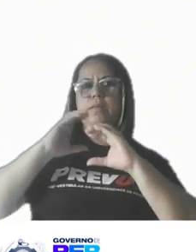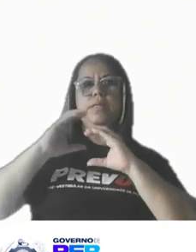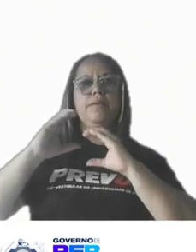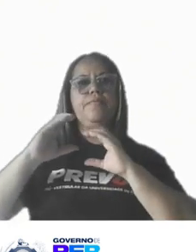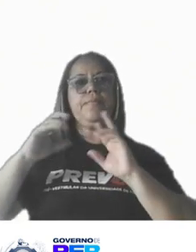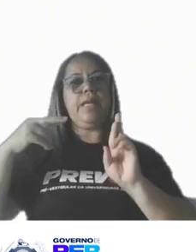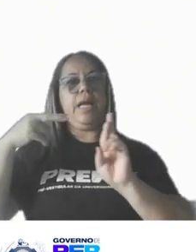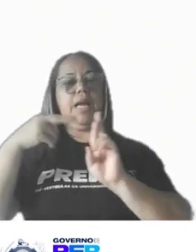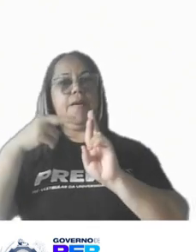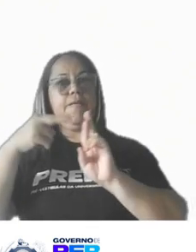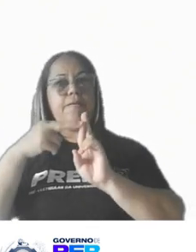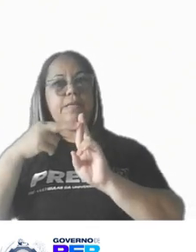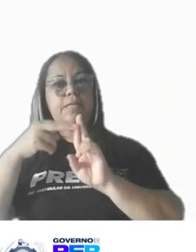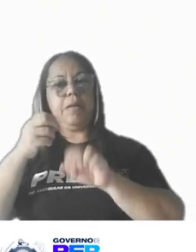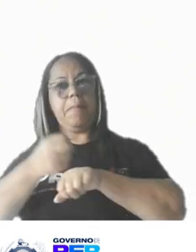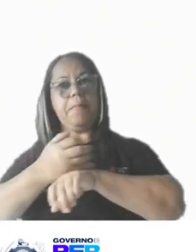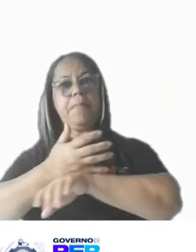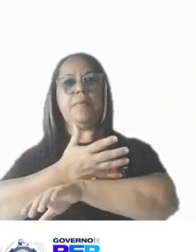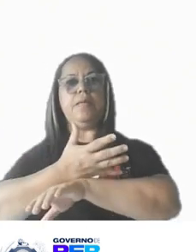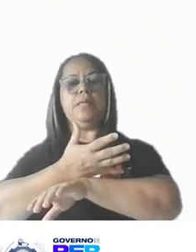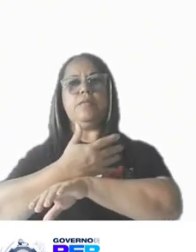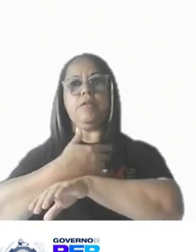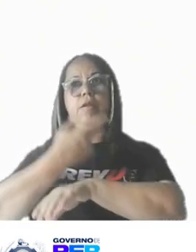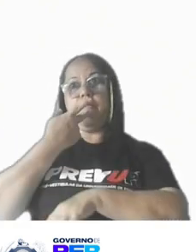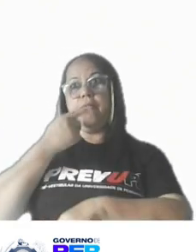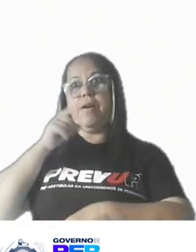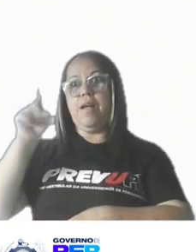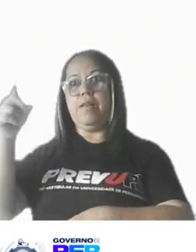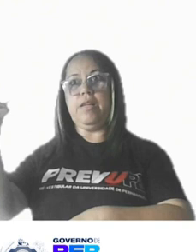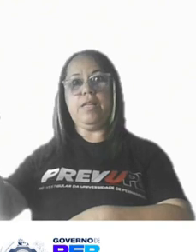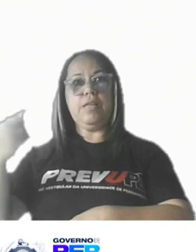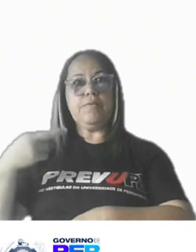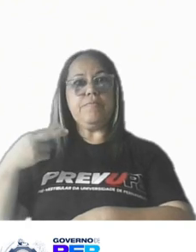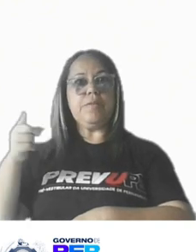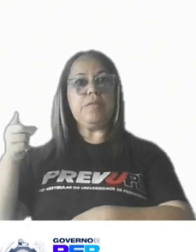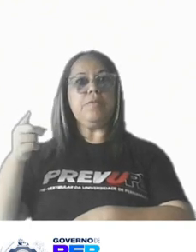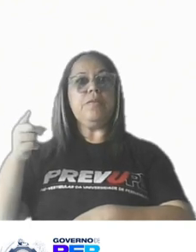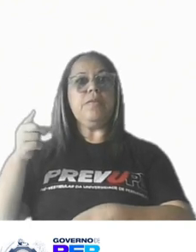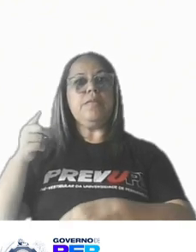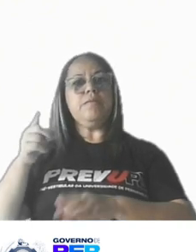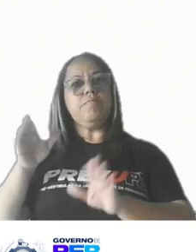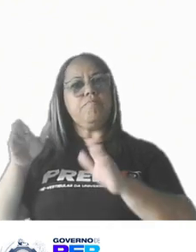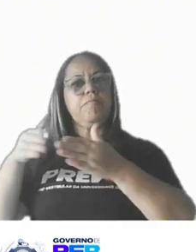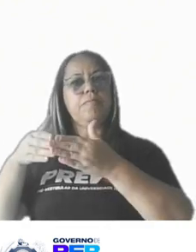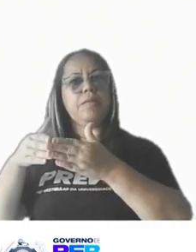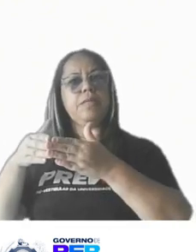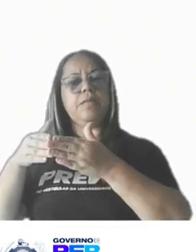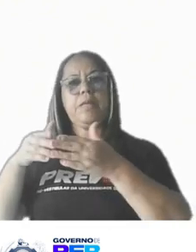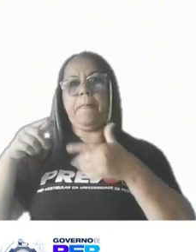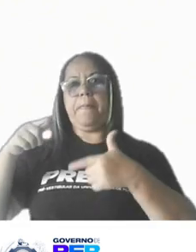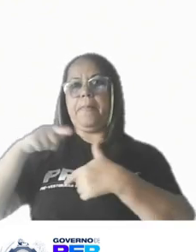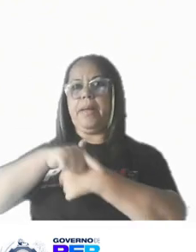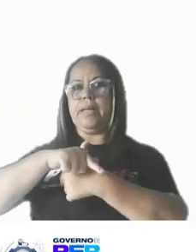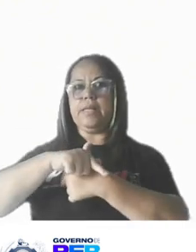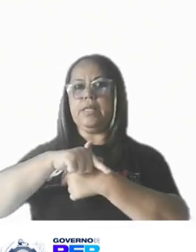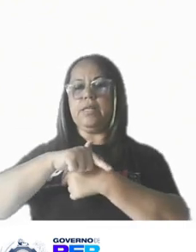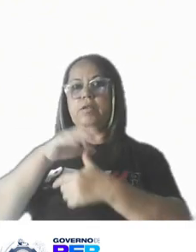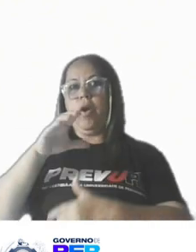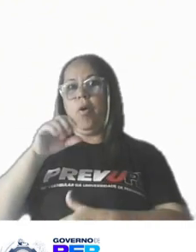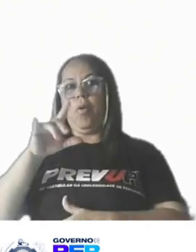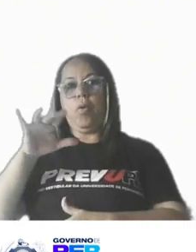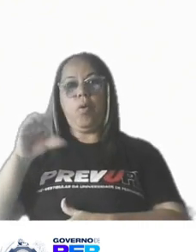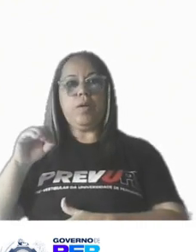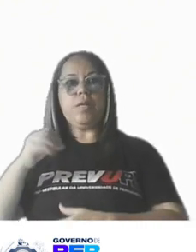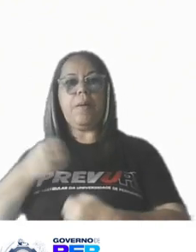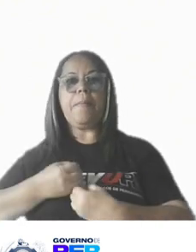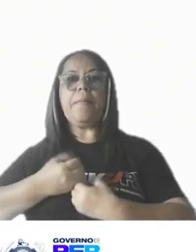Então, a referencial é referente, emotiva, emissor, apelativa, receptor, fática, canal, metalinguística, código,